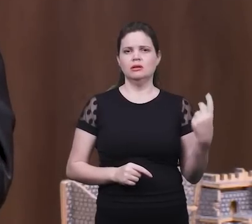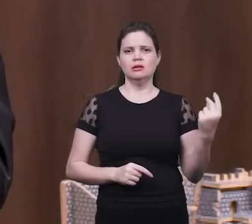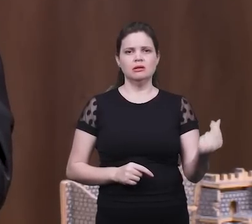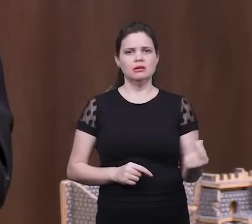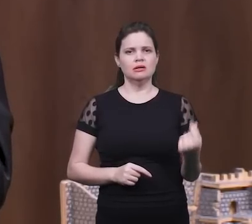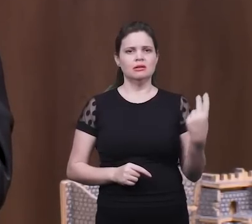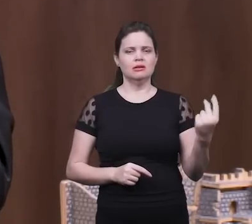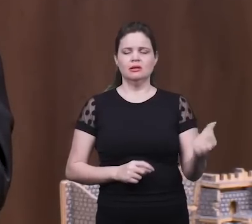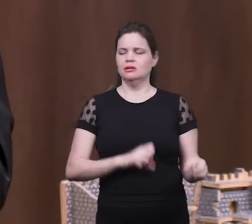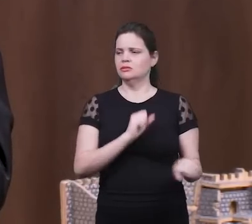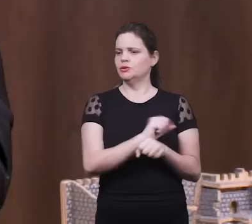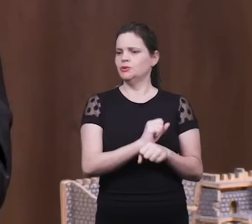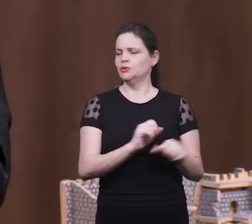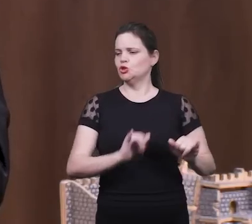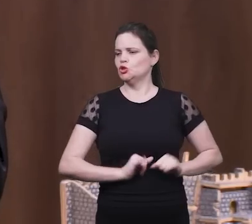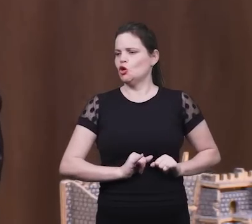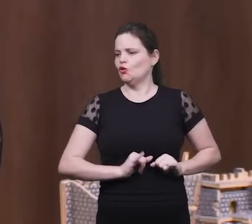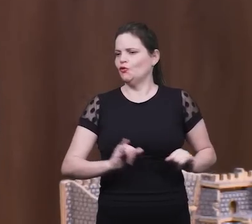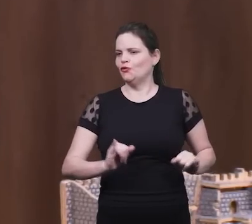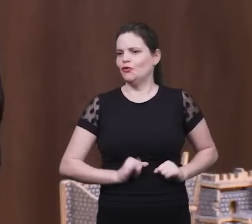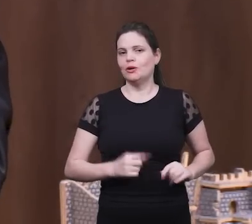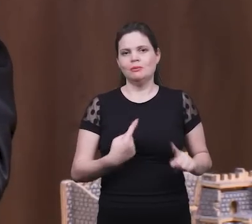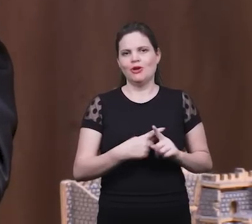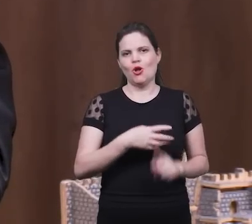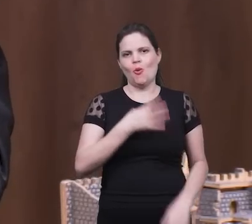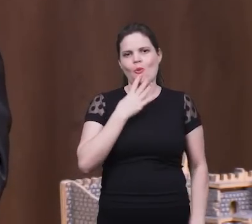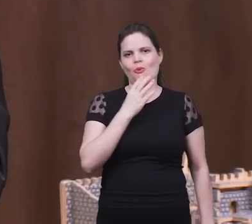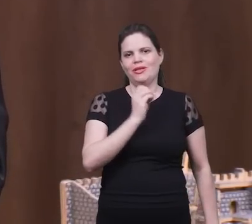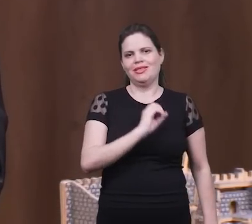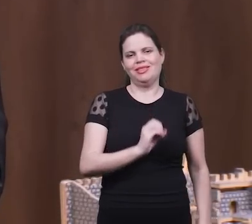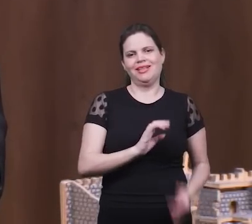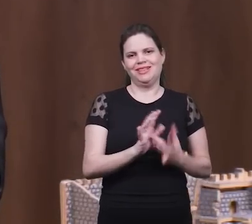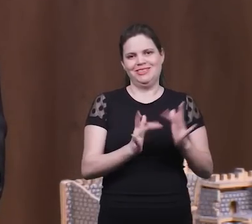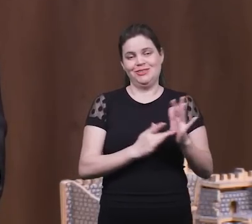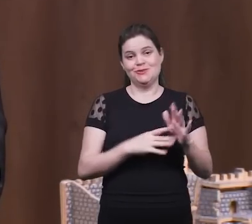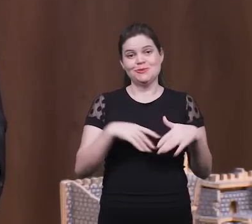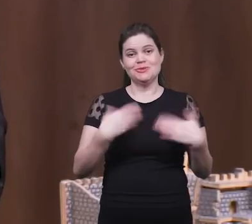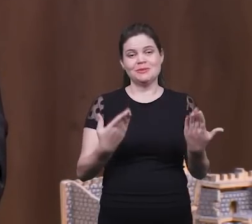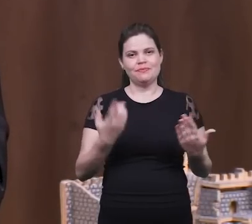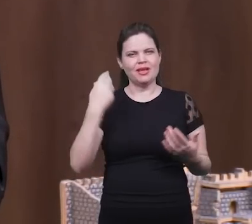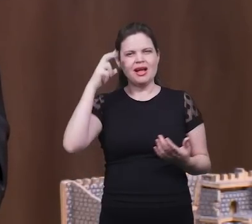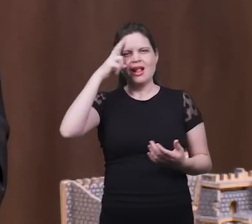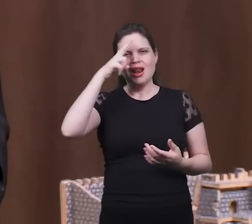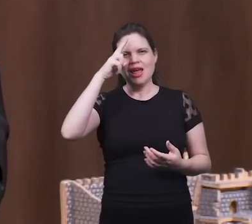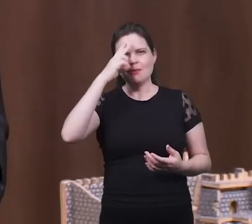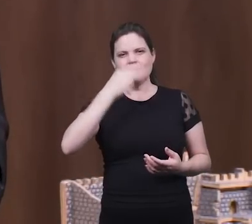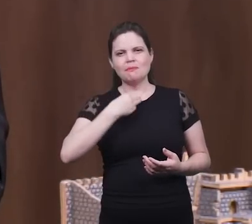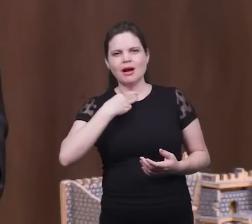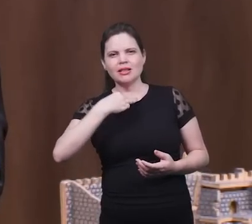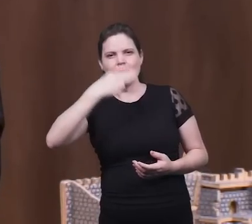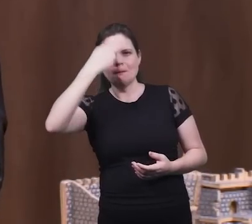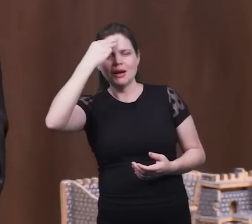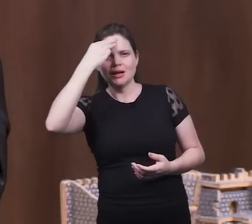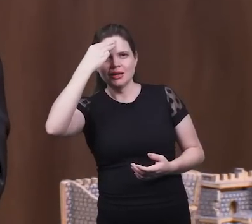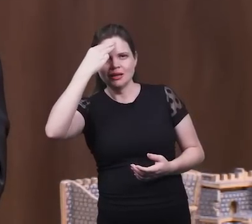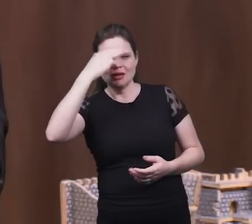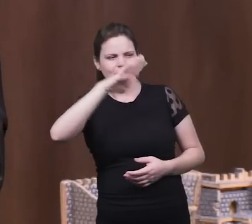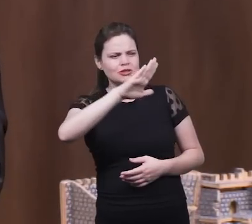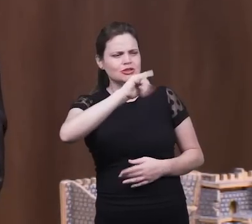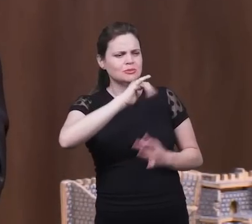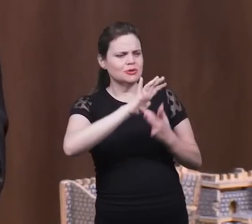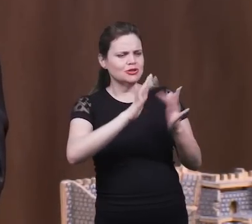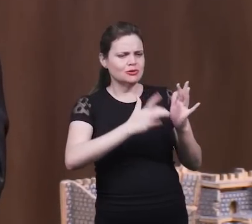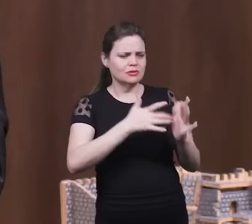tinha Jesus. Lembro lá de Marta e Maria, quando disseram, se o Senhor estivesse aqui, isso não